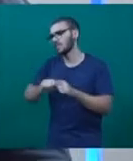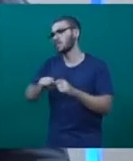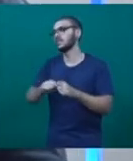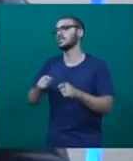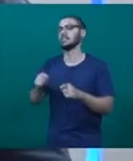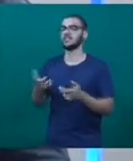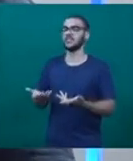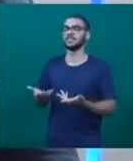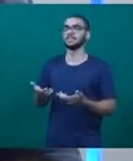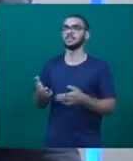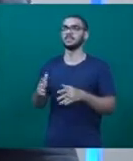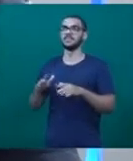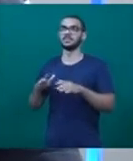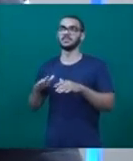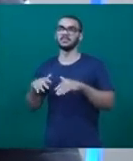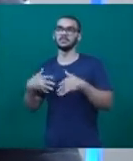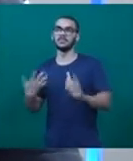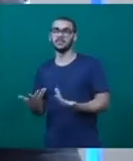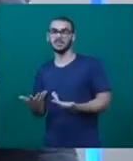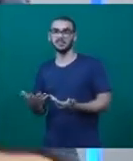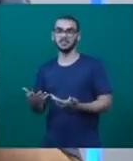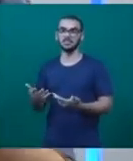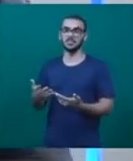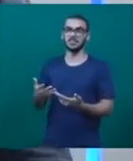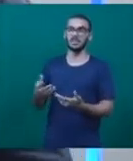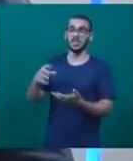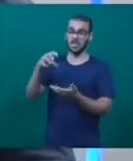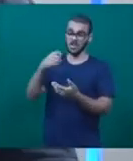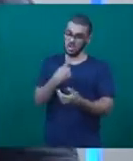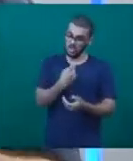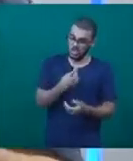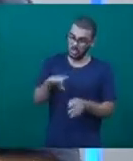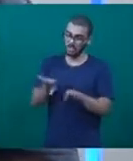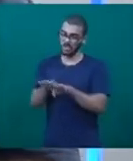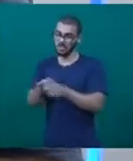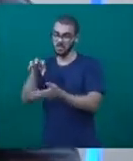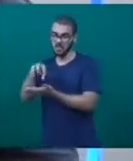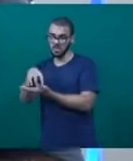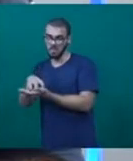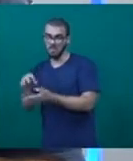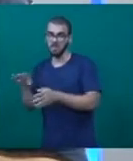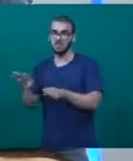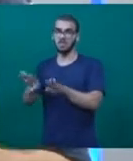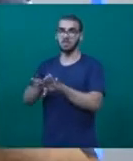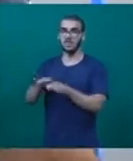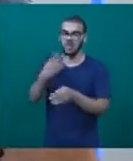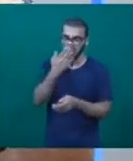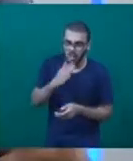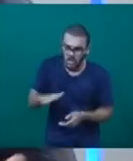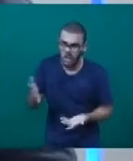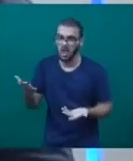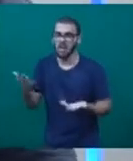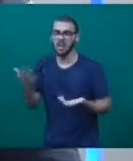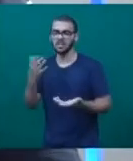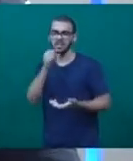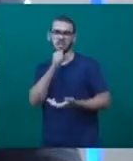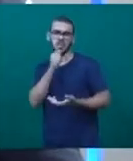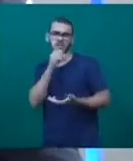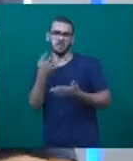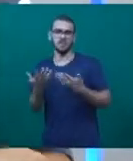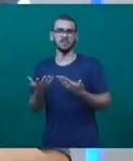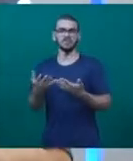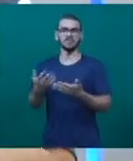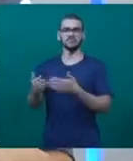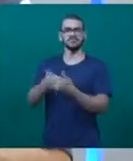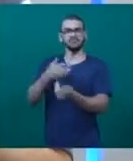que nós podemos realizar. E nós podemos fazer atividades individuais, atividades em grupo, nós podemos fazer atividades com crianças, com idosos.